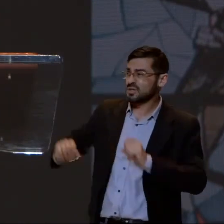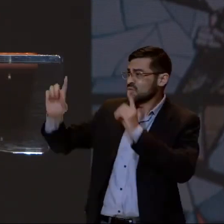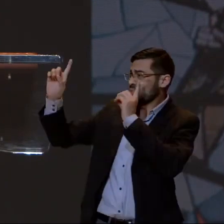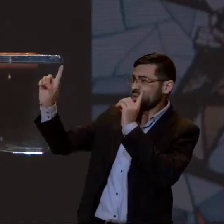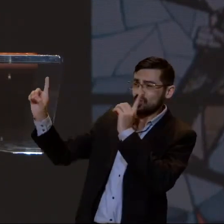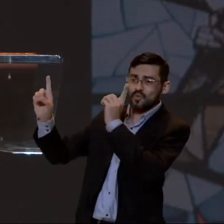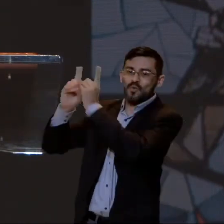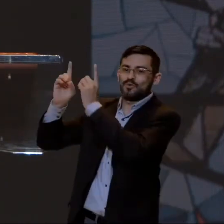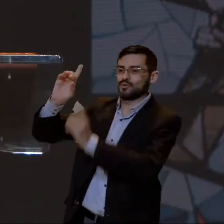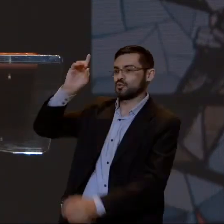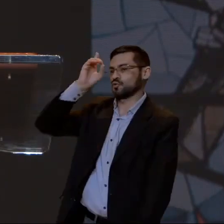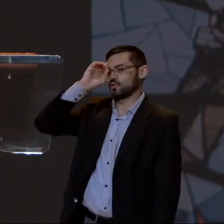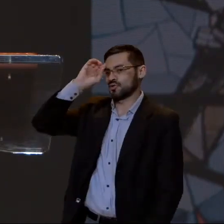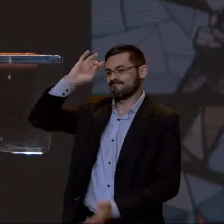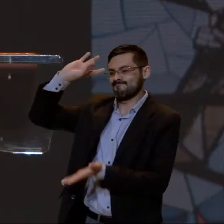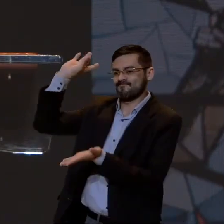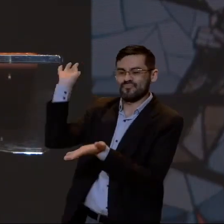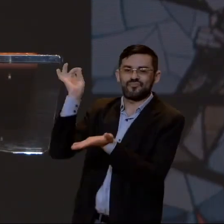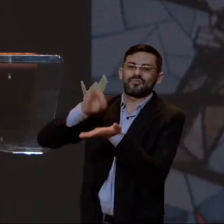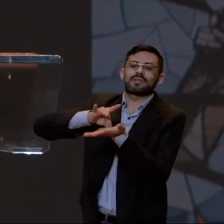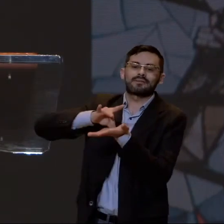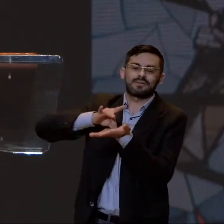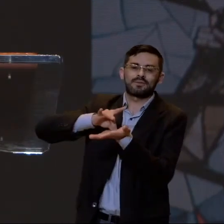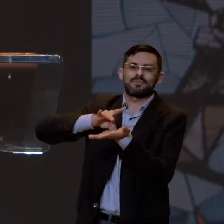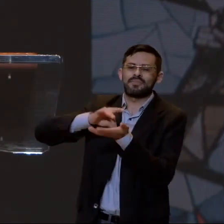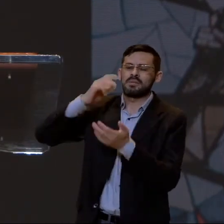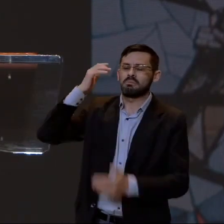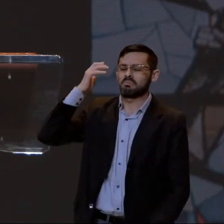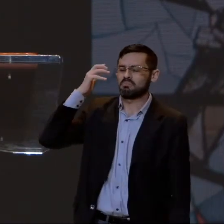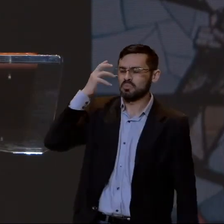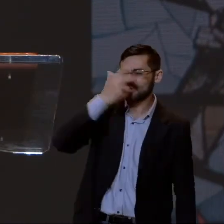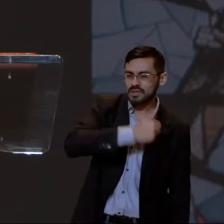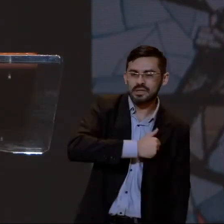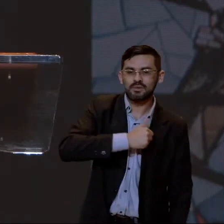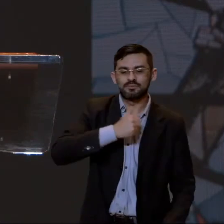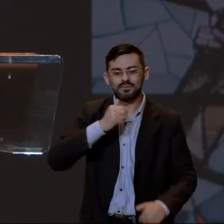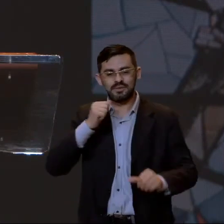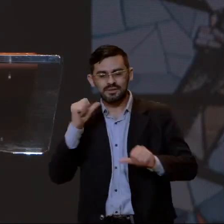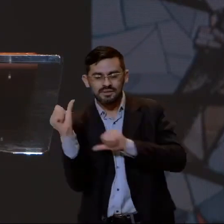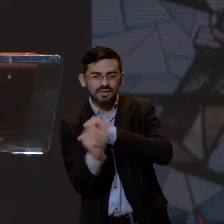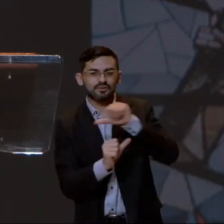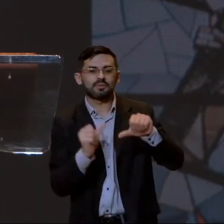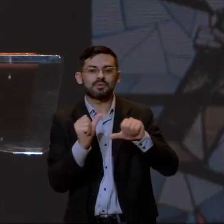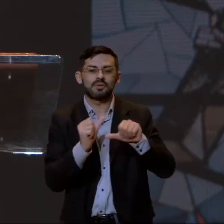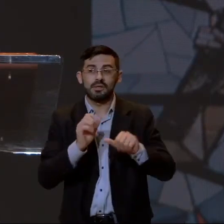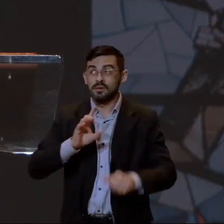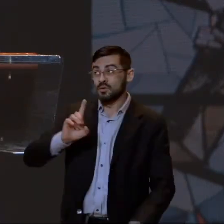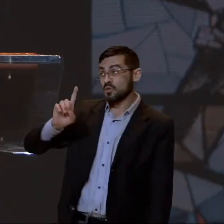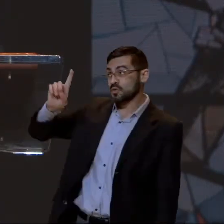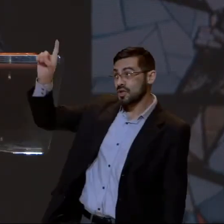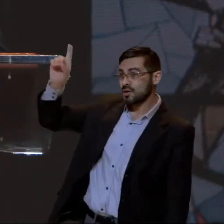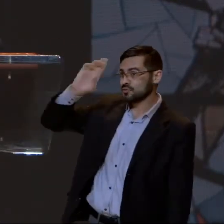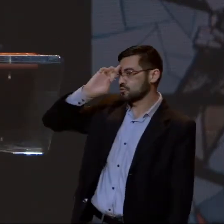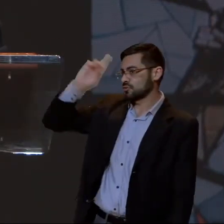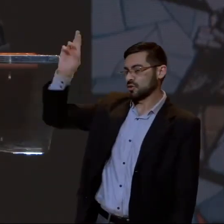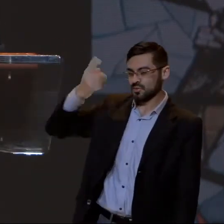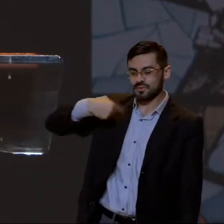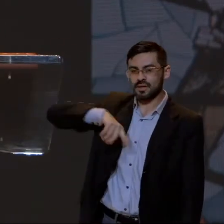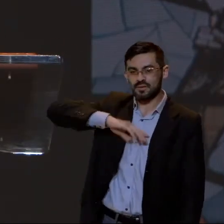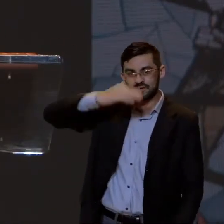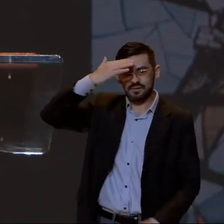diário, verdadeiro, bonito e transformador com o Senhor da nossa alma e da nossa